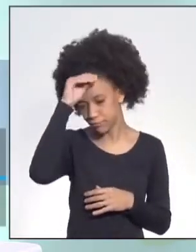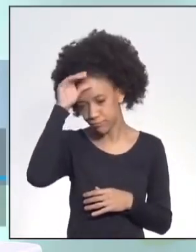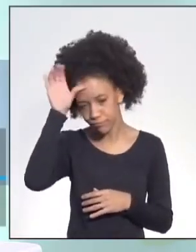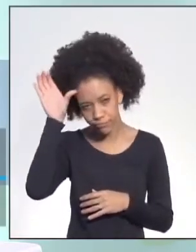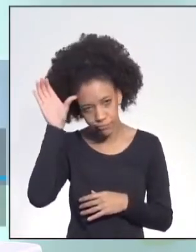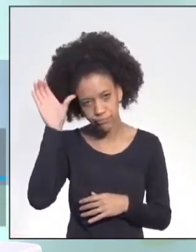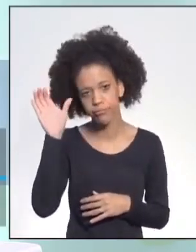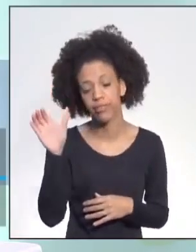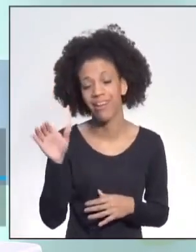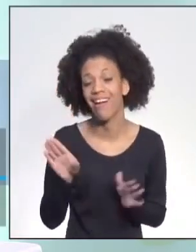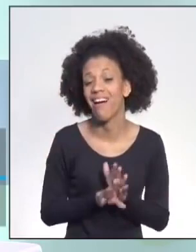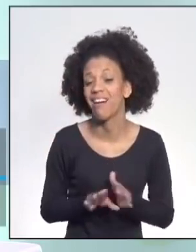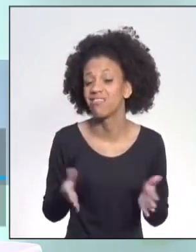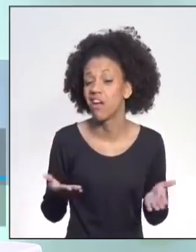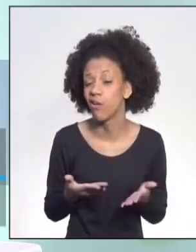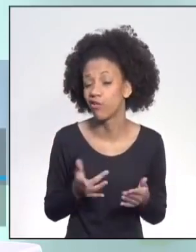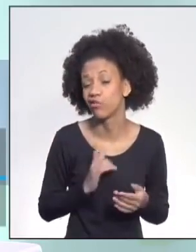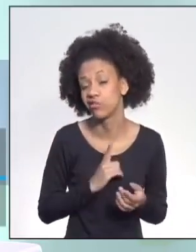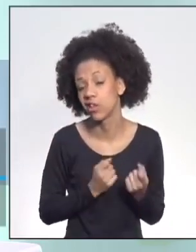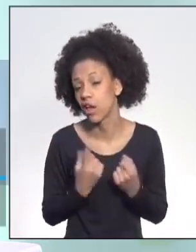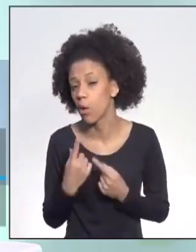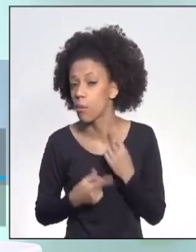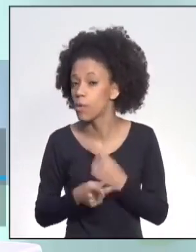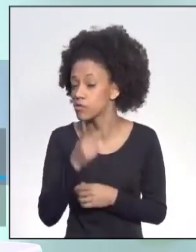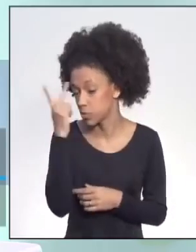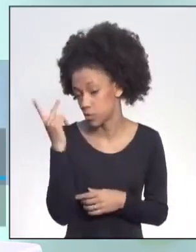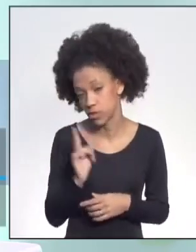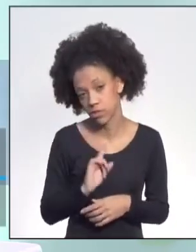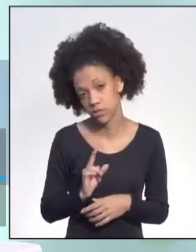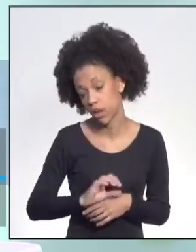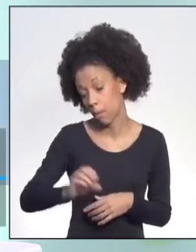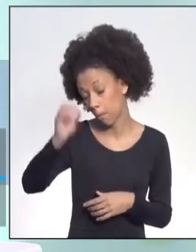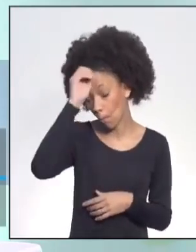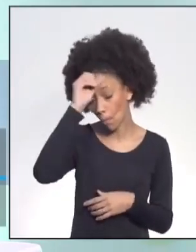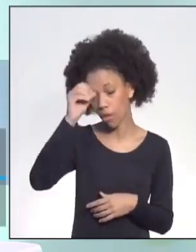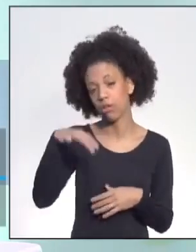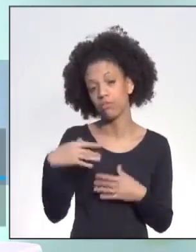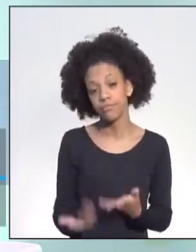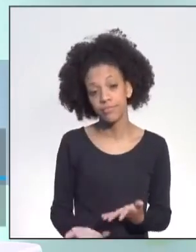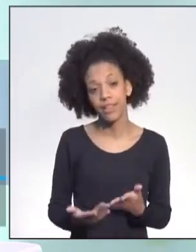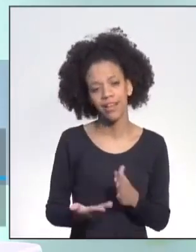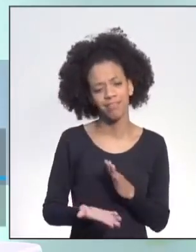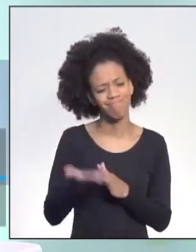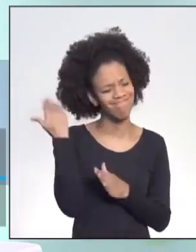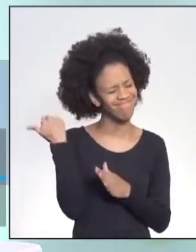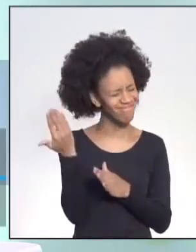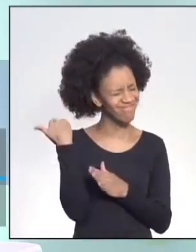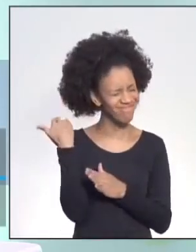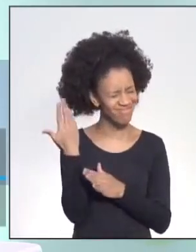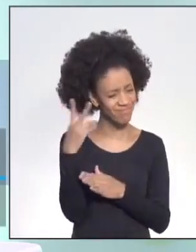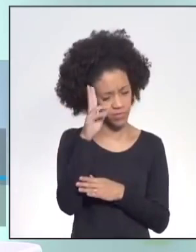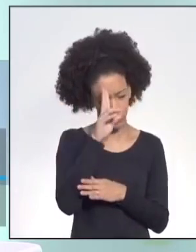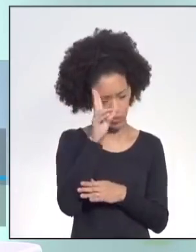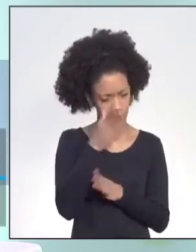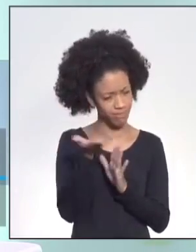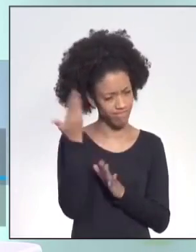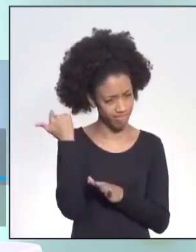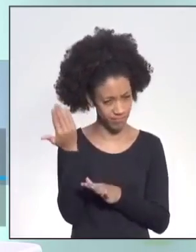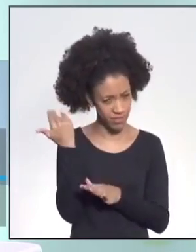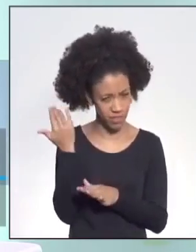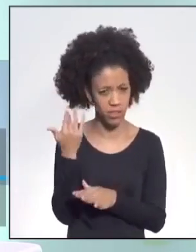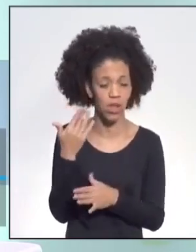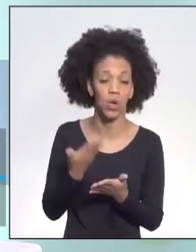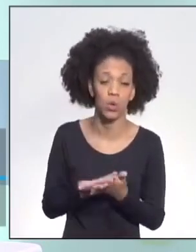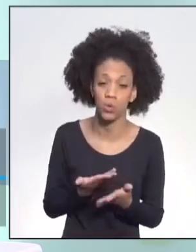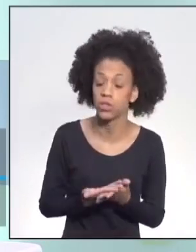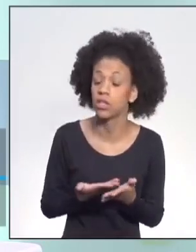letrados. Até hoje nós temos algumas pessoas que ainda não foram alfabetizadas. Lá, no período antigo, na história antiga, a qual nós estamos estudando